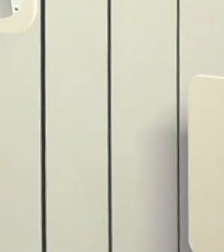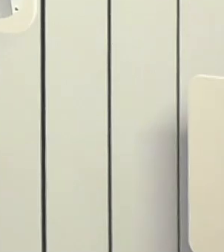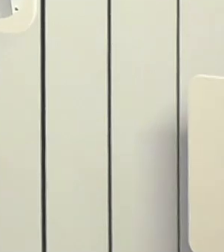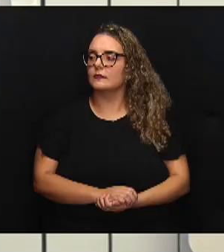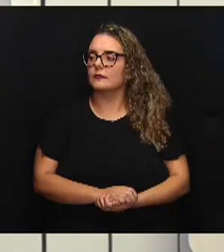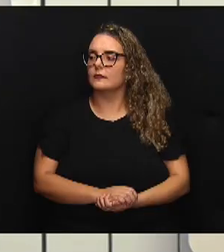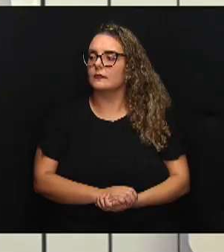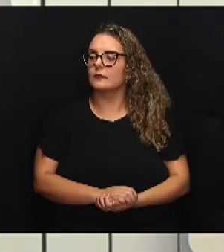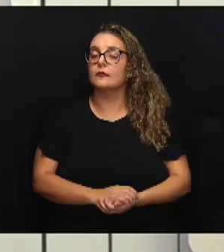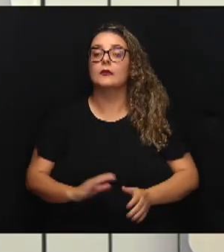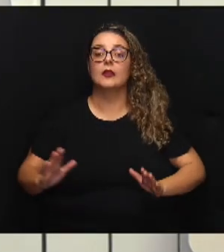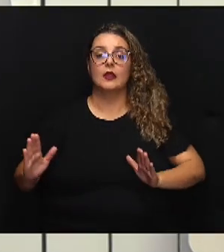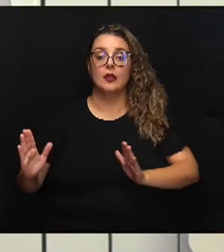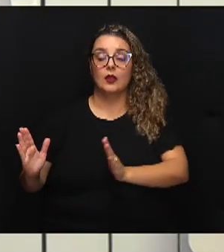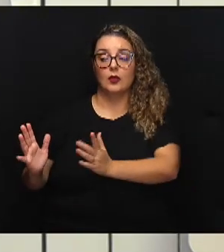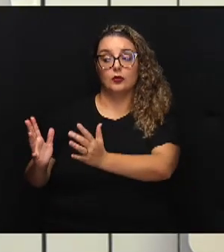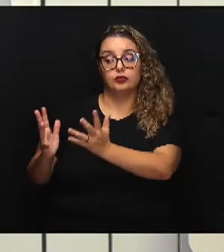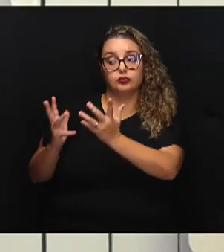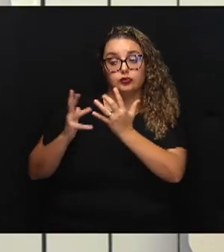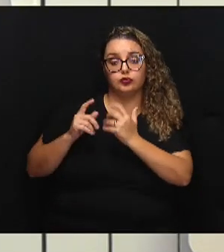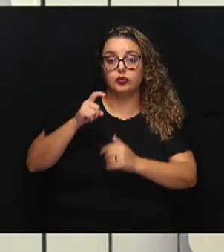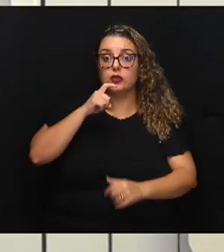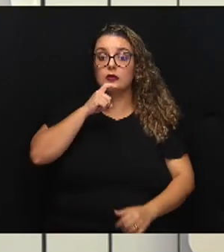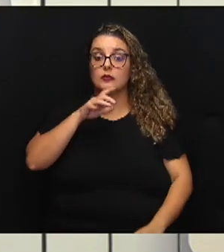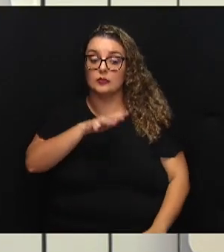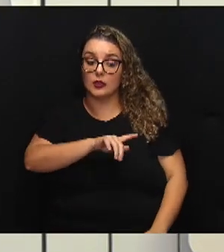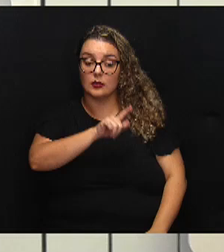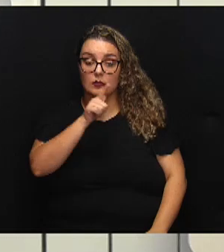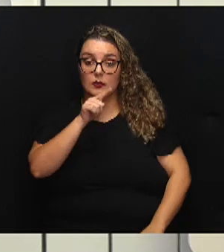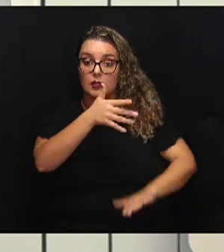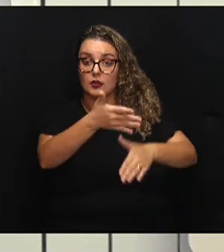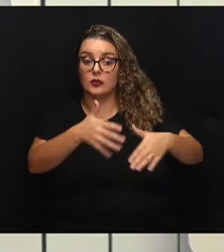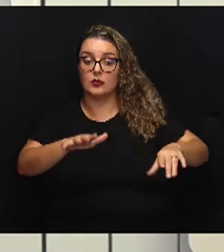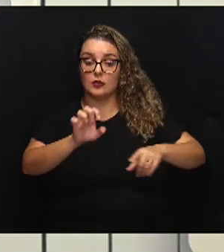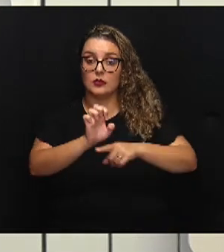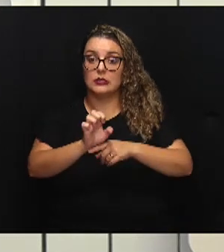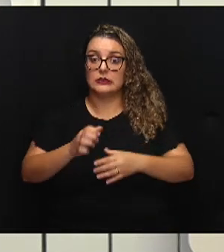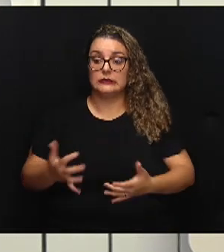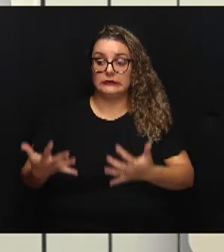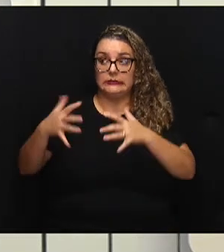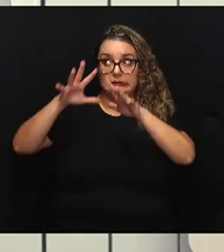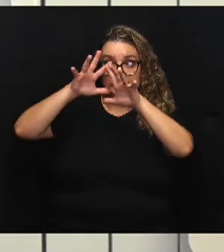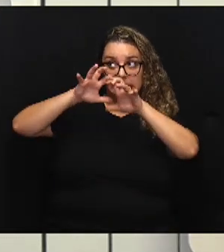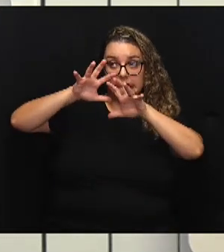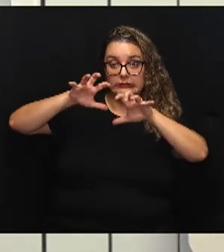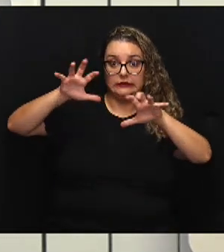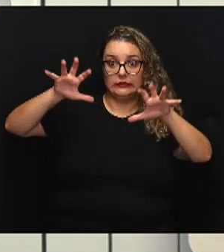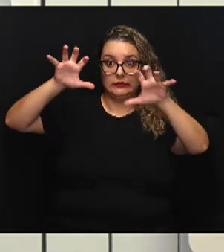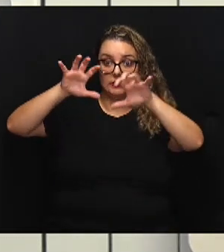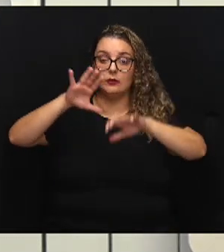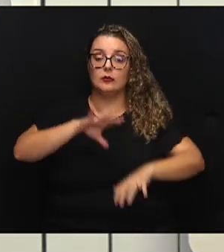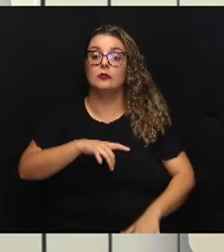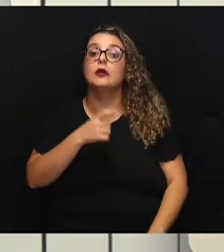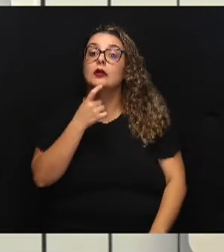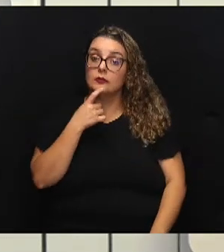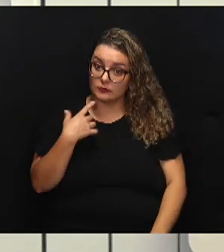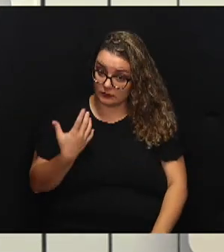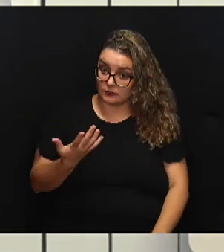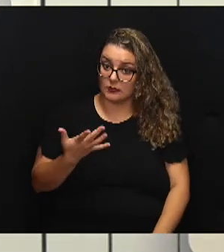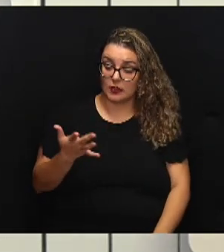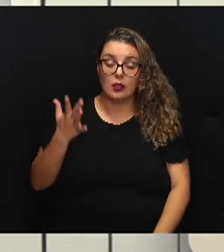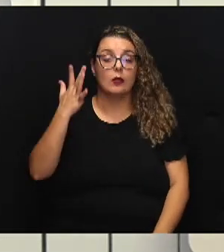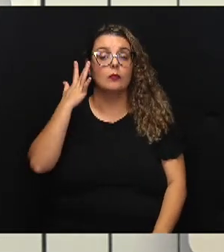A frente fria que está passando pelo litoral do estado trouxe mais nebulosidade para Campinas. Então, para